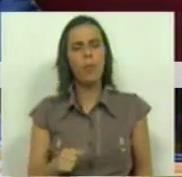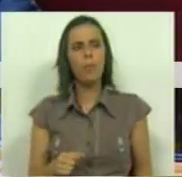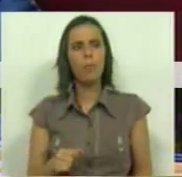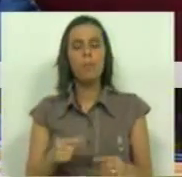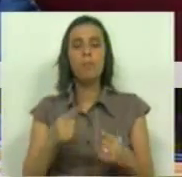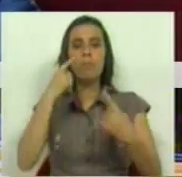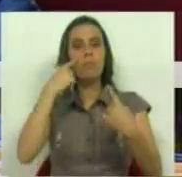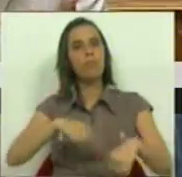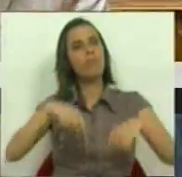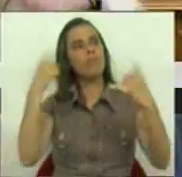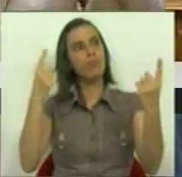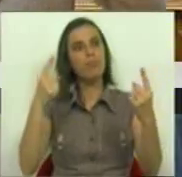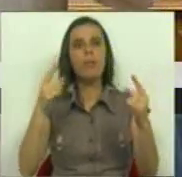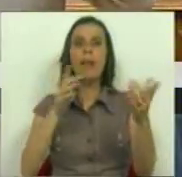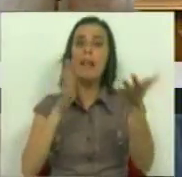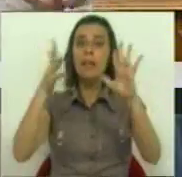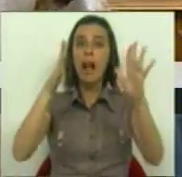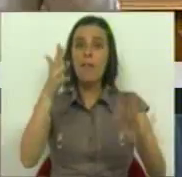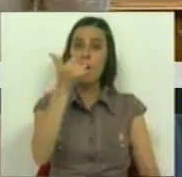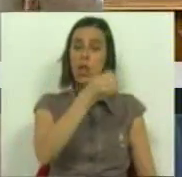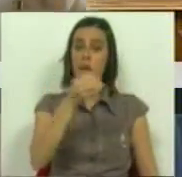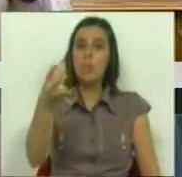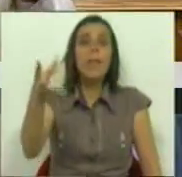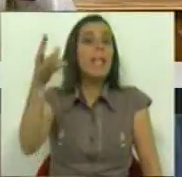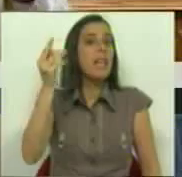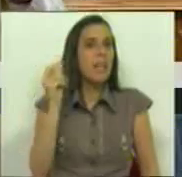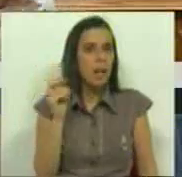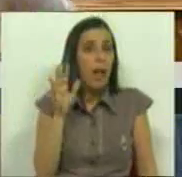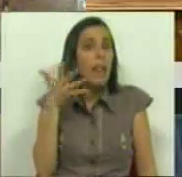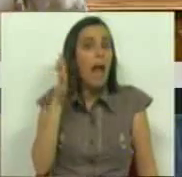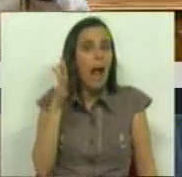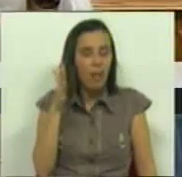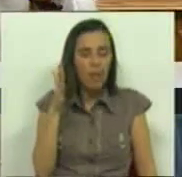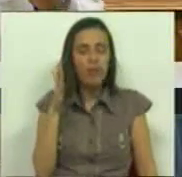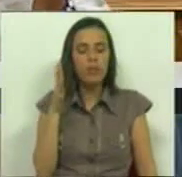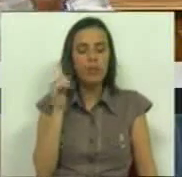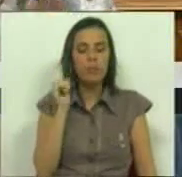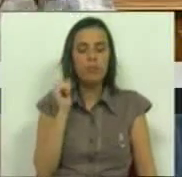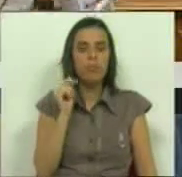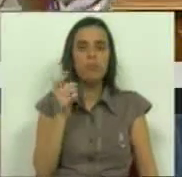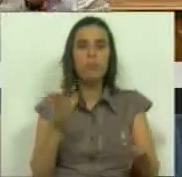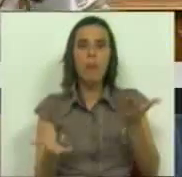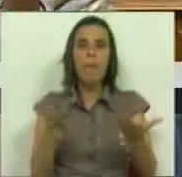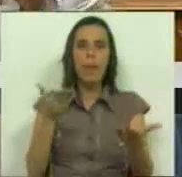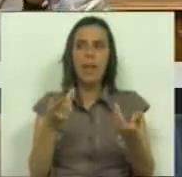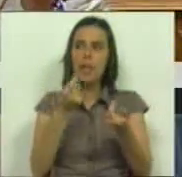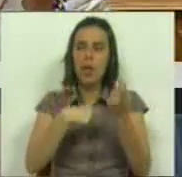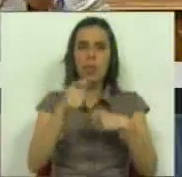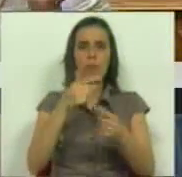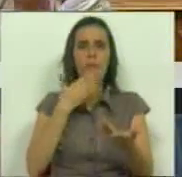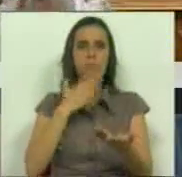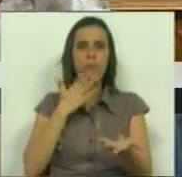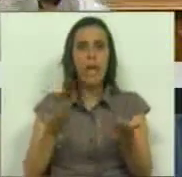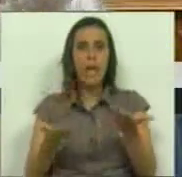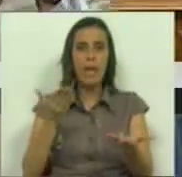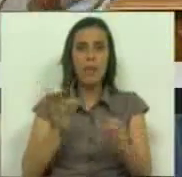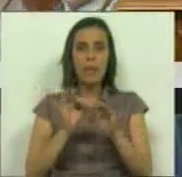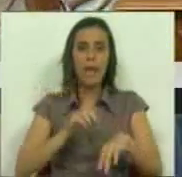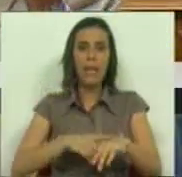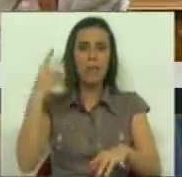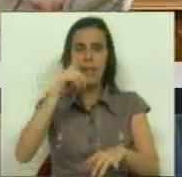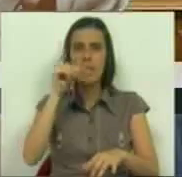ao anunciar que talvez em 2013 se tenha uma balança comercial equilibrada como no